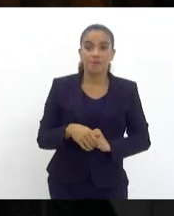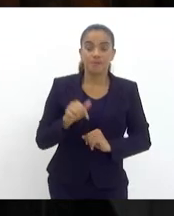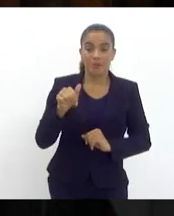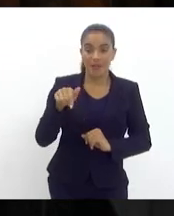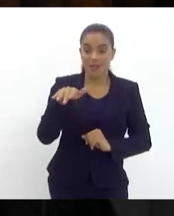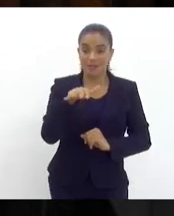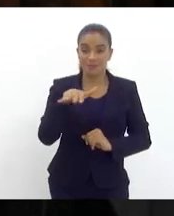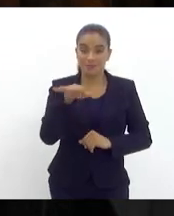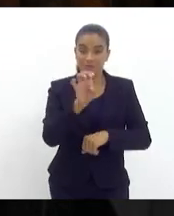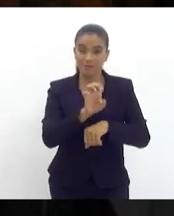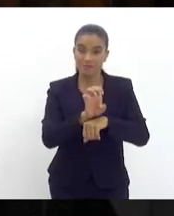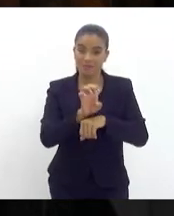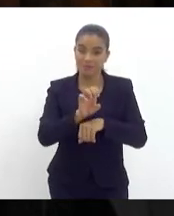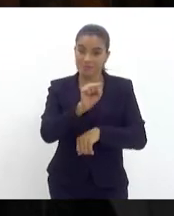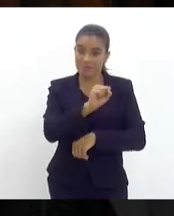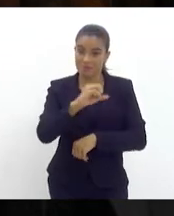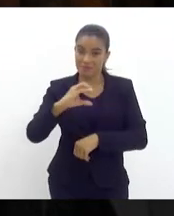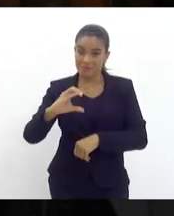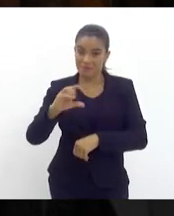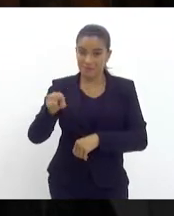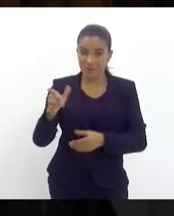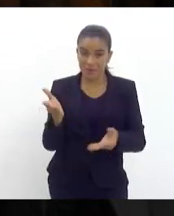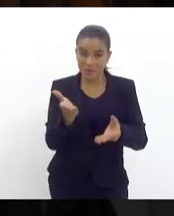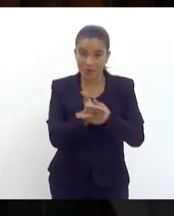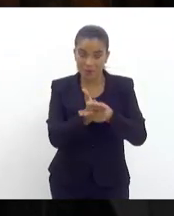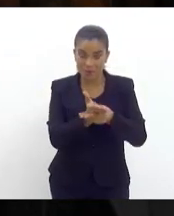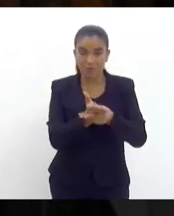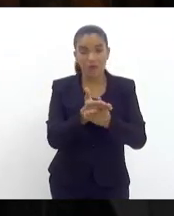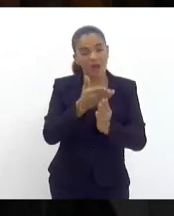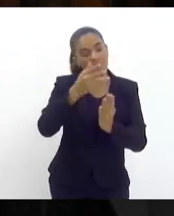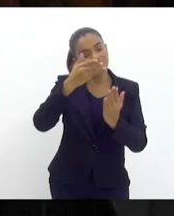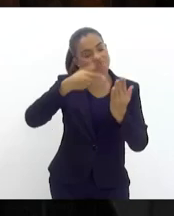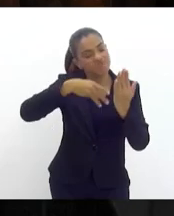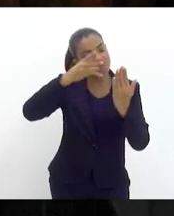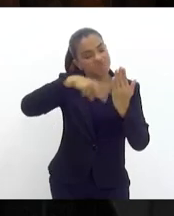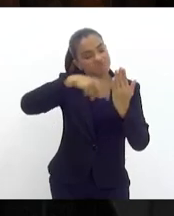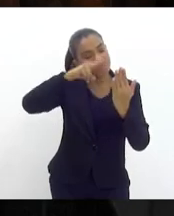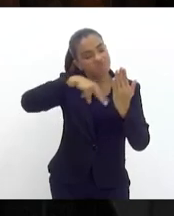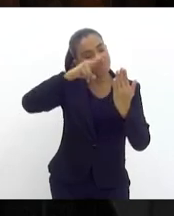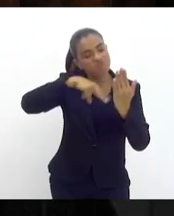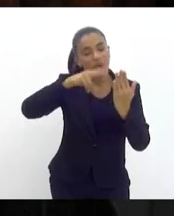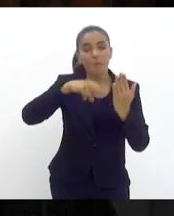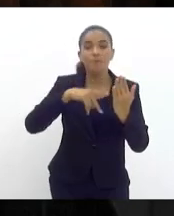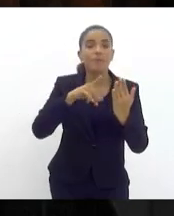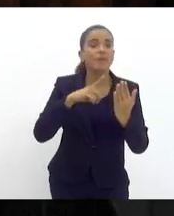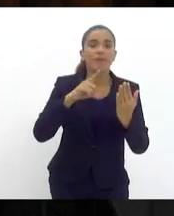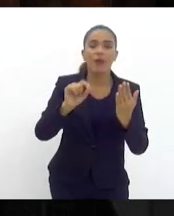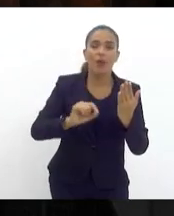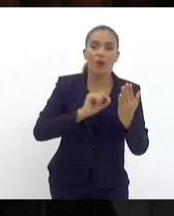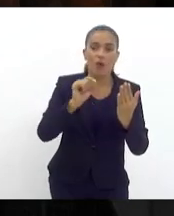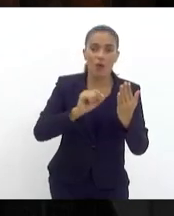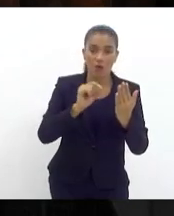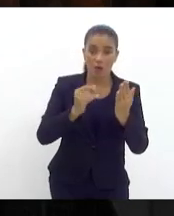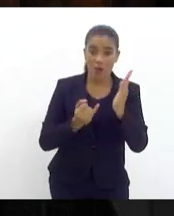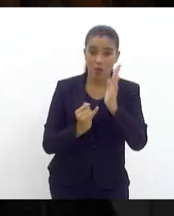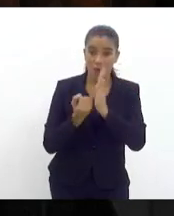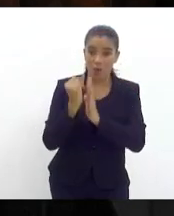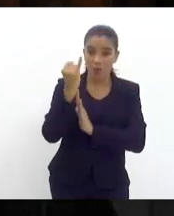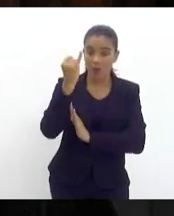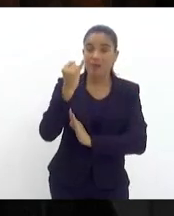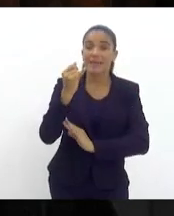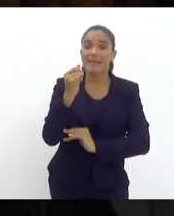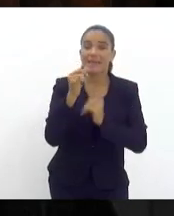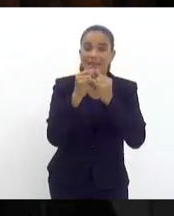na propositura dessa ação se dizia que ali conta de